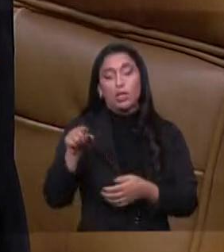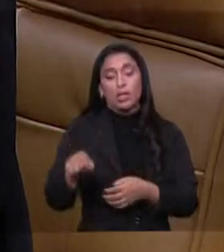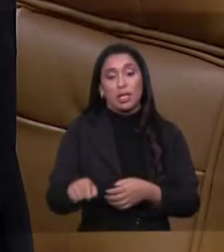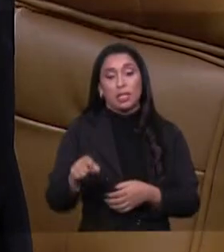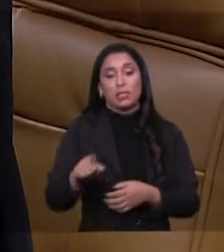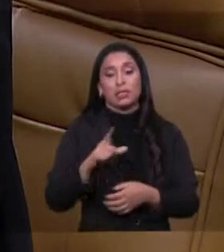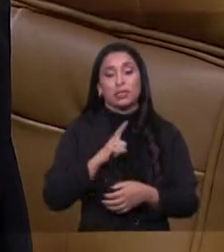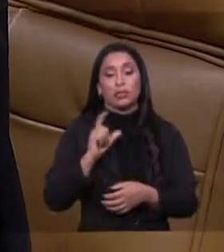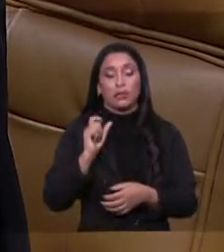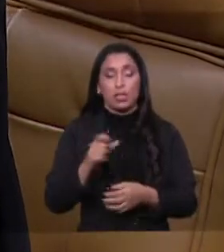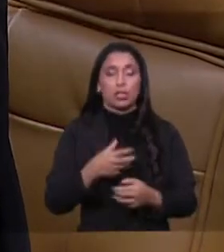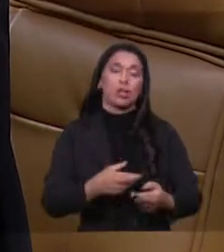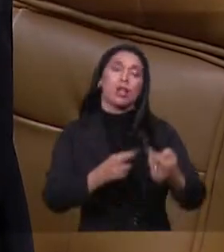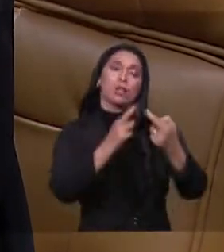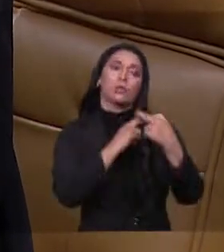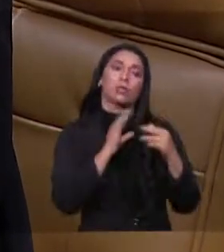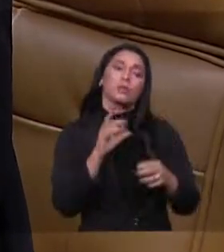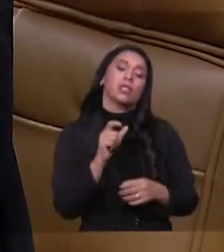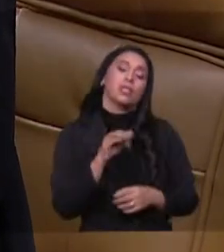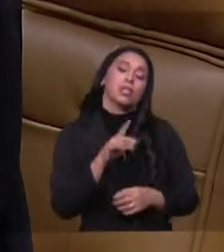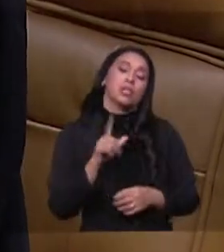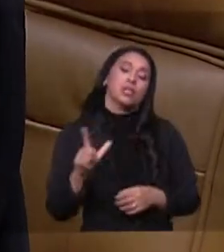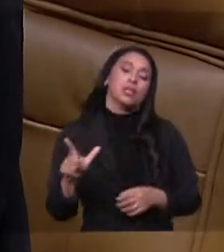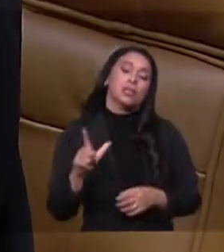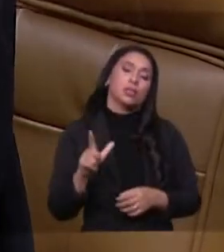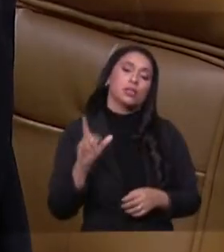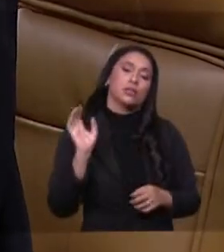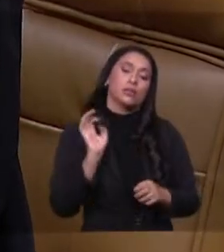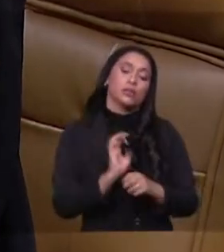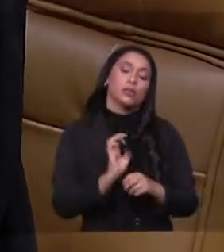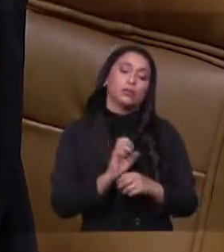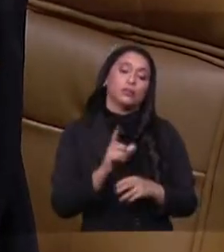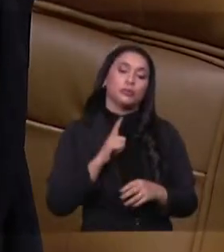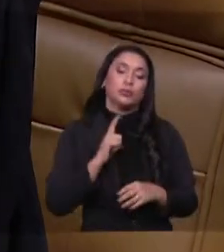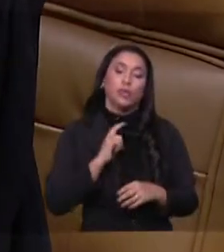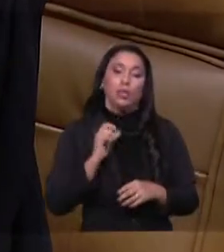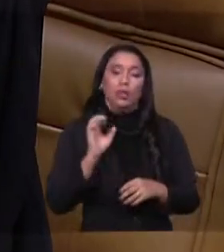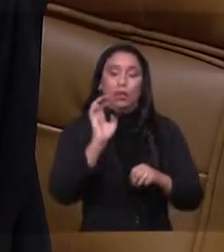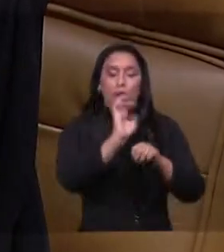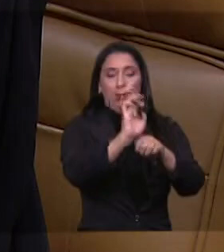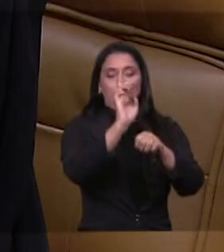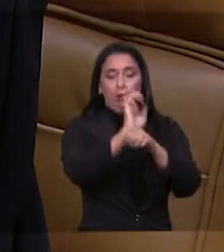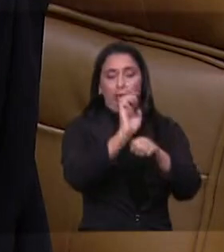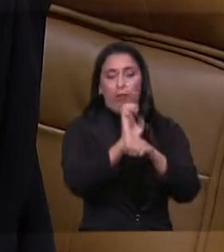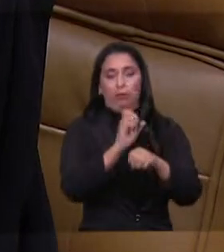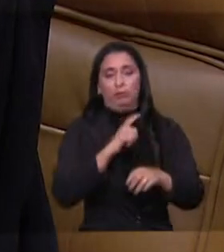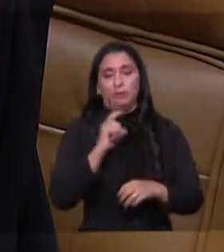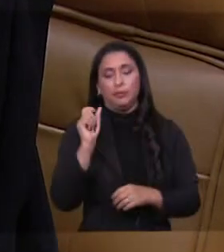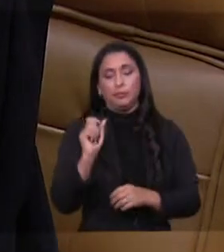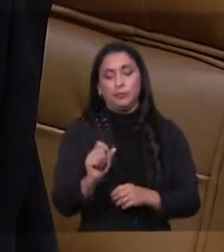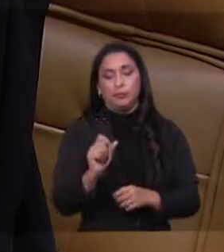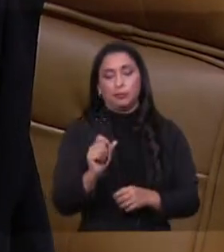que evidenciada a responsabilidade civil do Estado, impõe-se ao ente público a obrigação